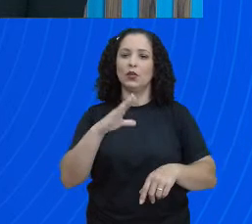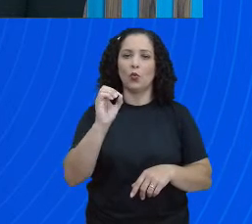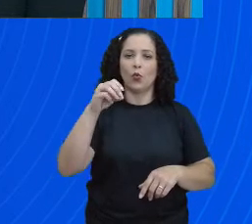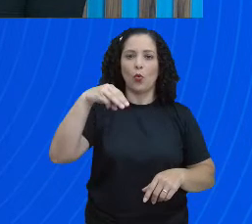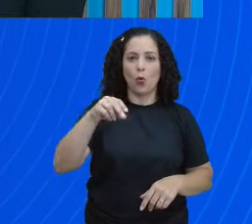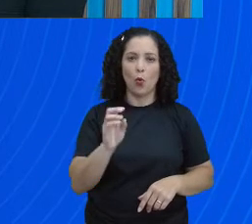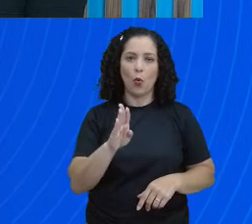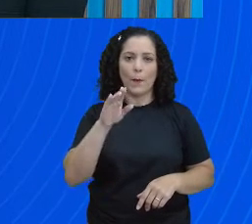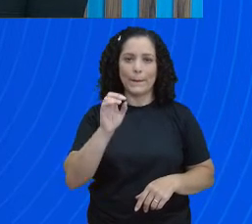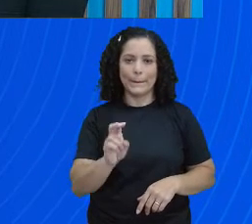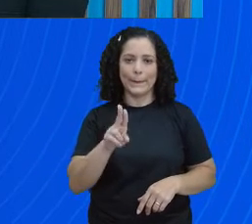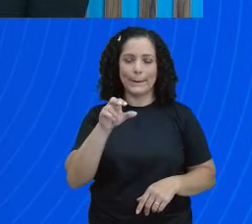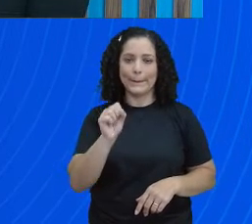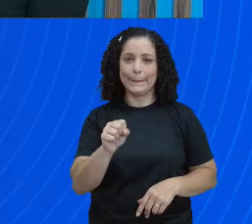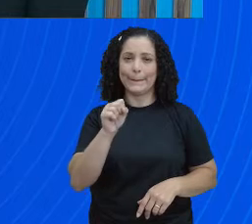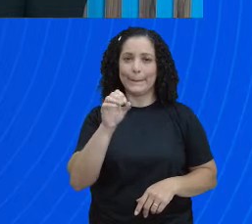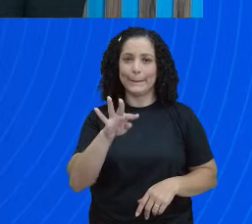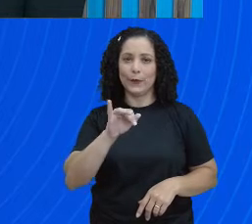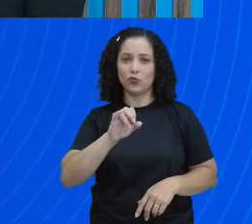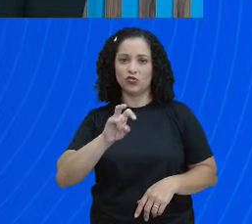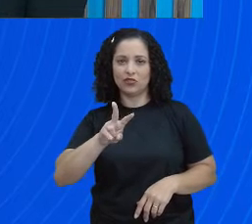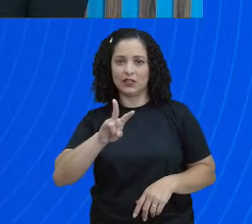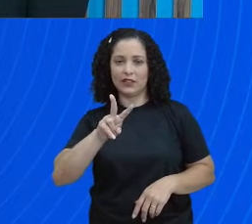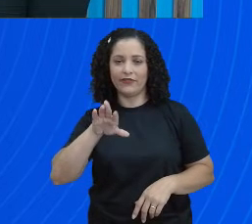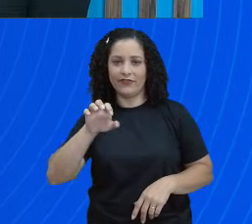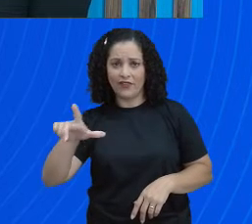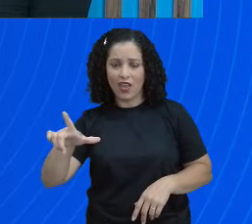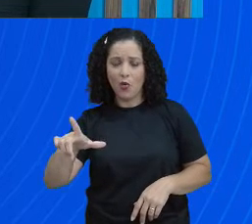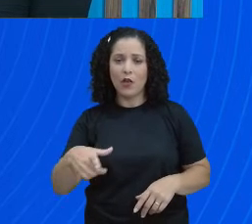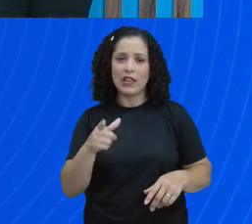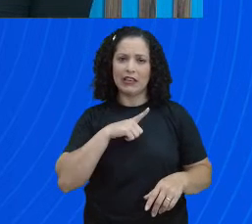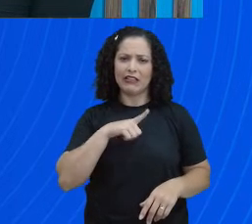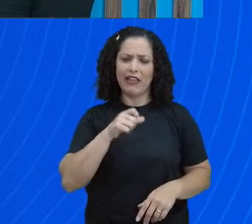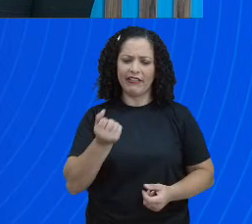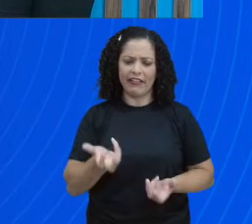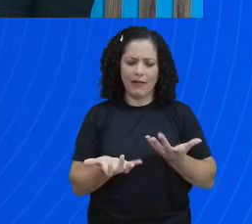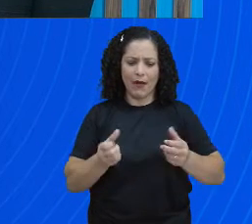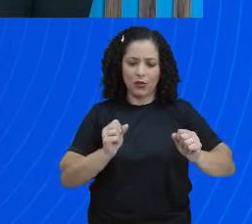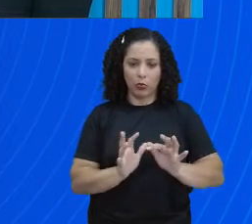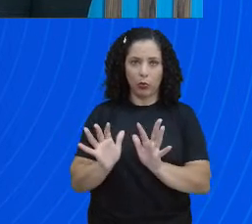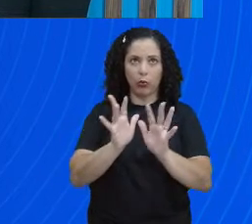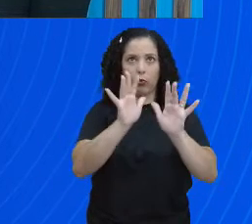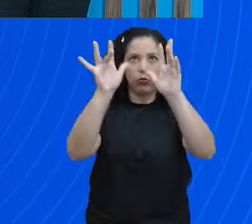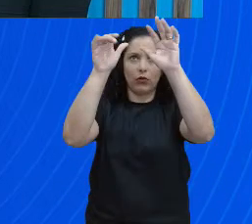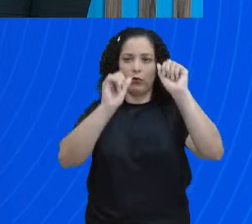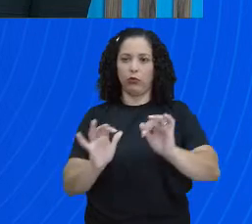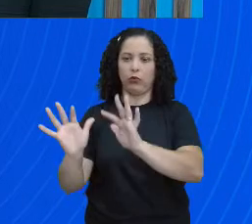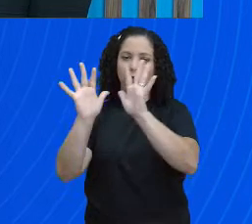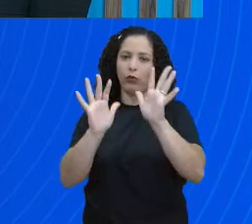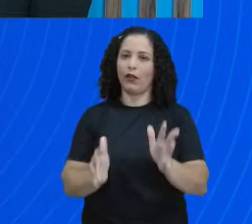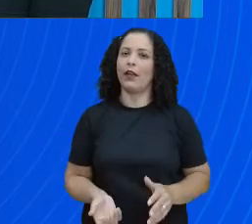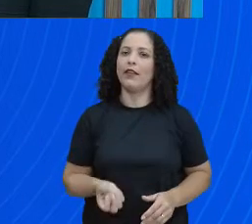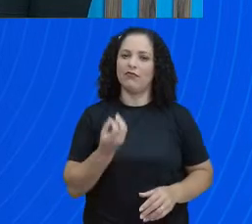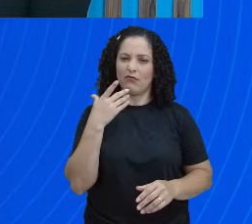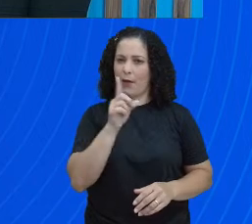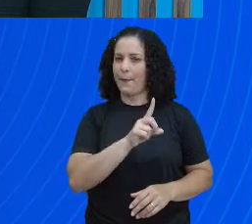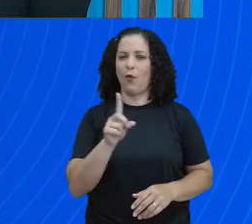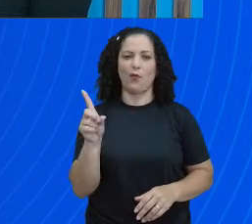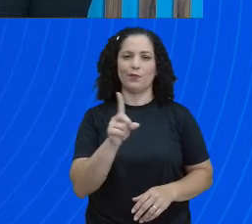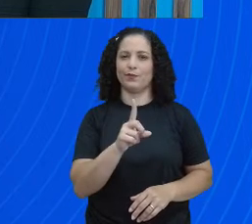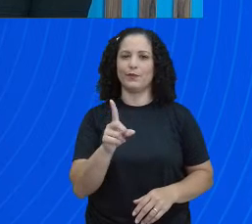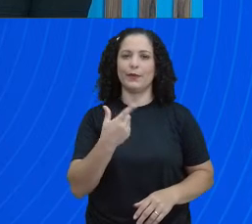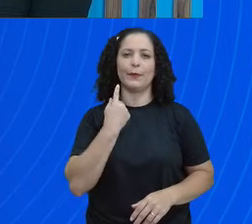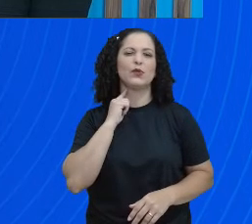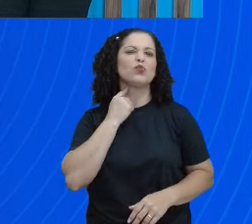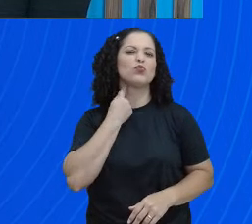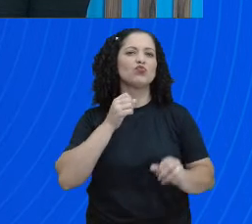quando ele é queimado, né, gente, ele libera muitos elementos na atmosfera, a gente já viu isso, que não é bacana, né, mas eu vou falar um pouquinho mais na frente